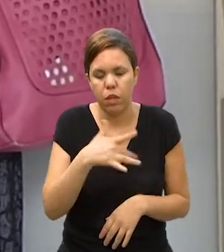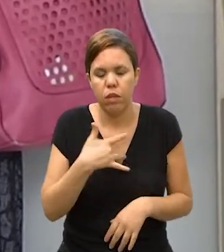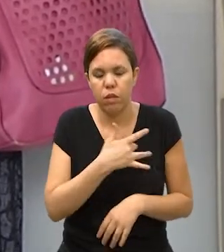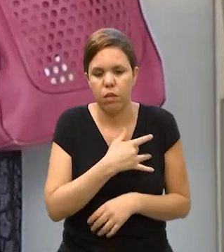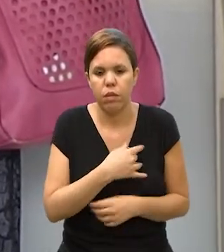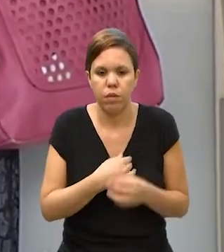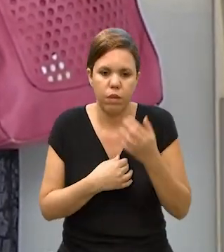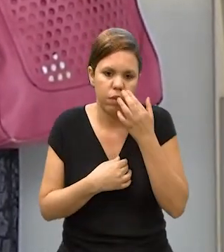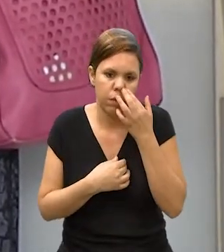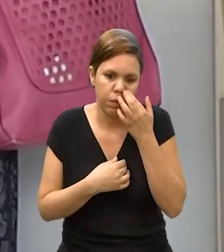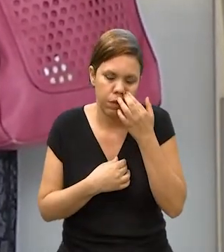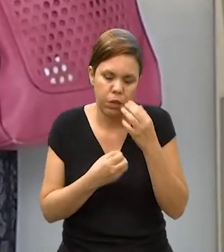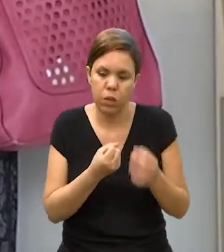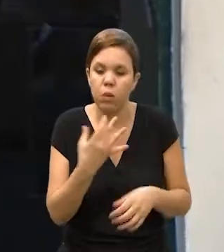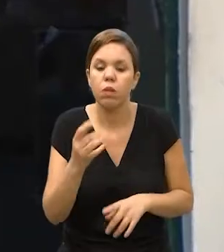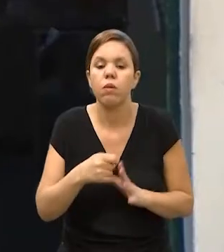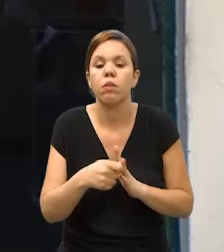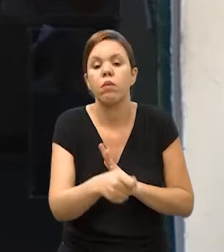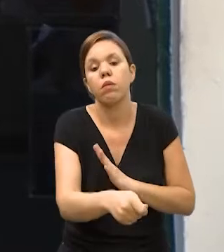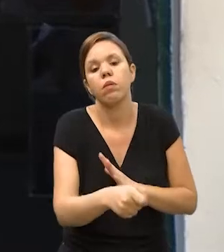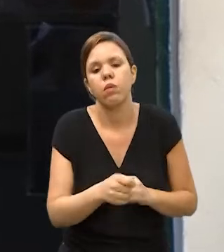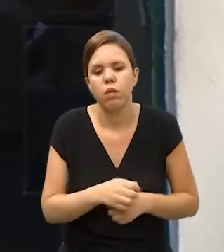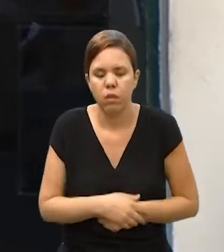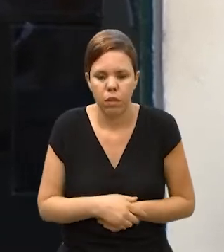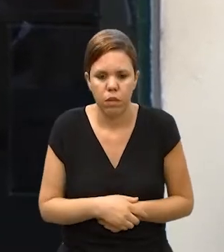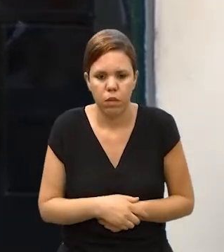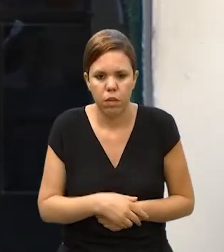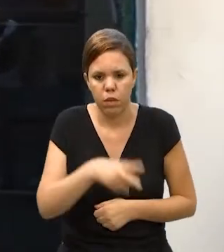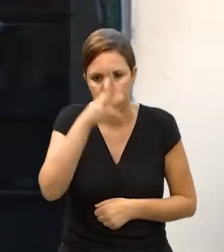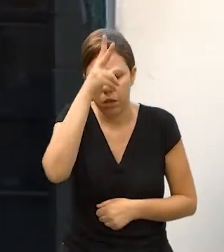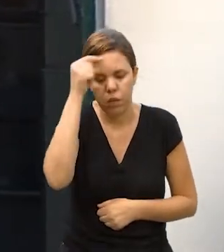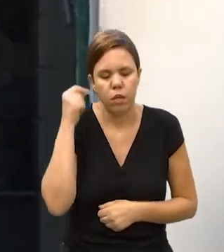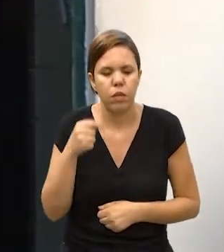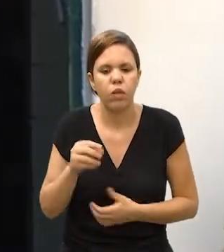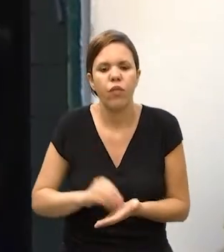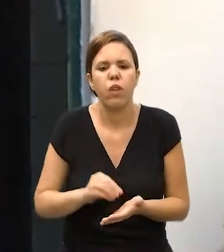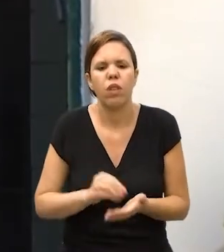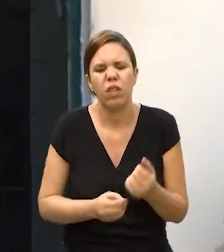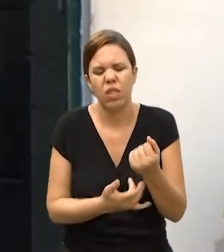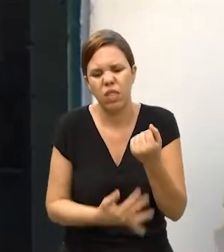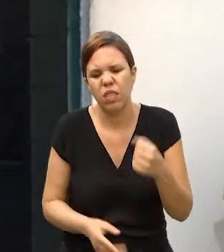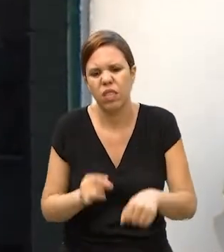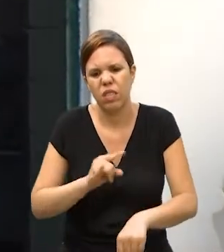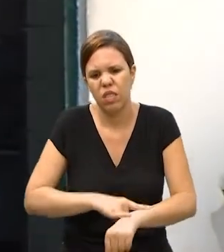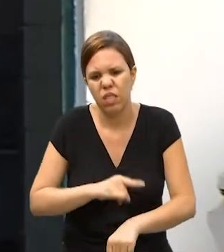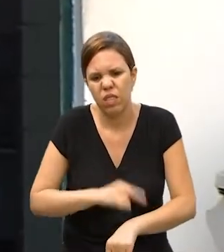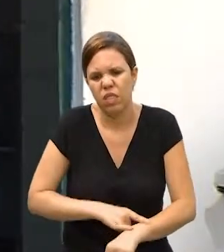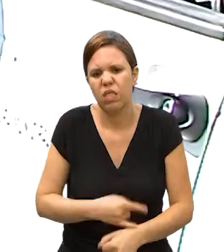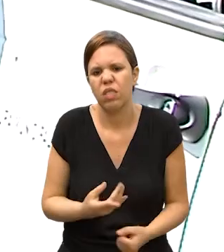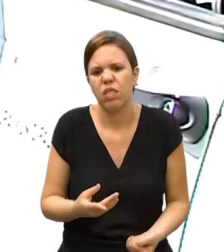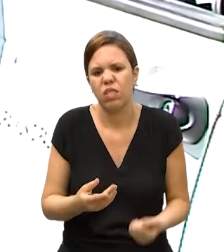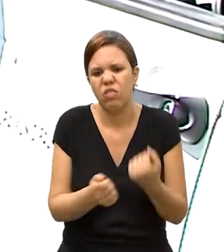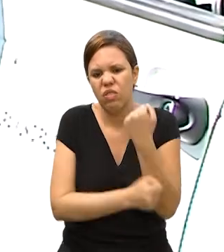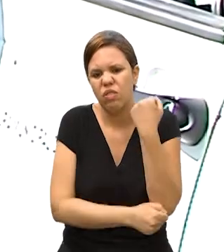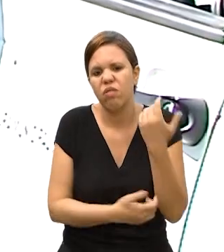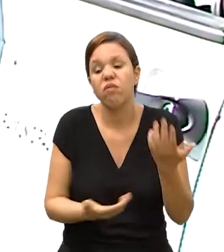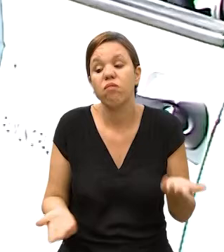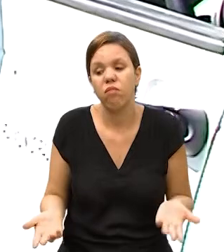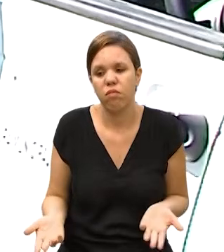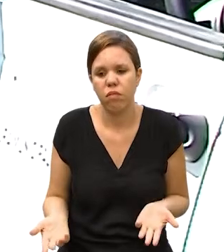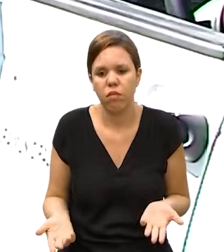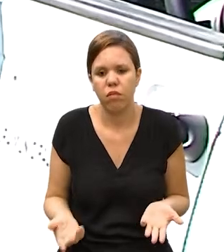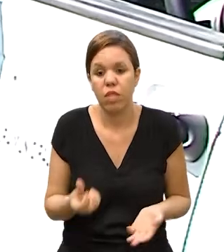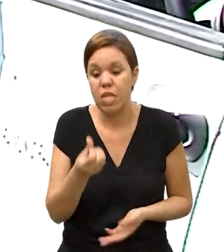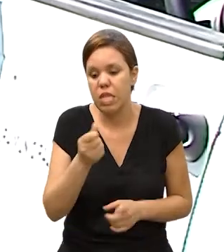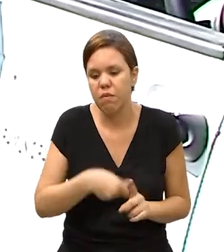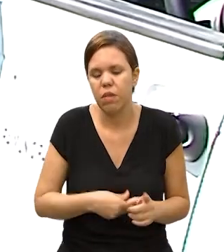né? Quantos meses ficaram a rede pública sem o exame de urina, sem exame de sangue, sem exame de fezes? Ficaram por